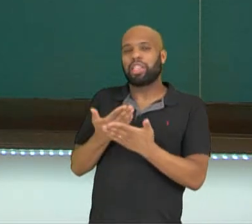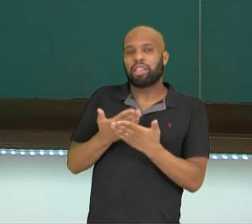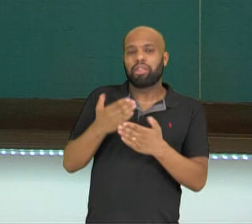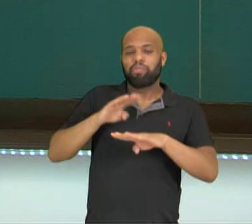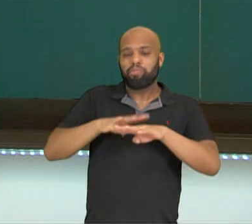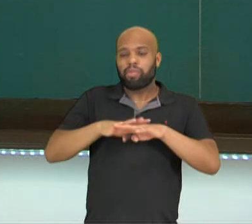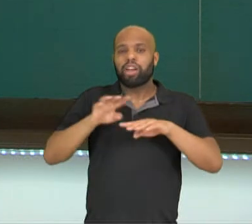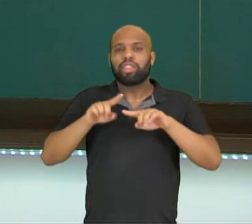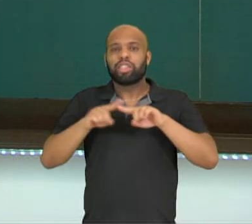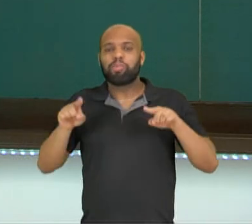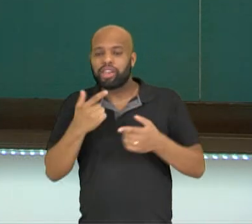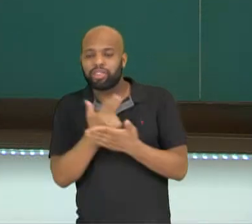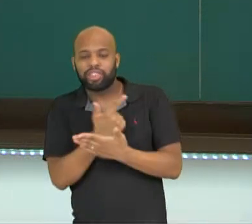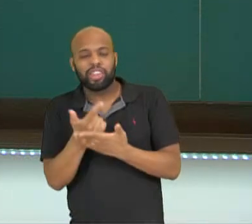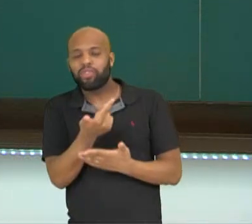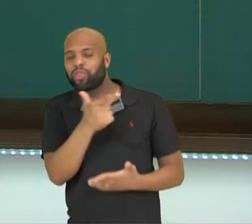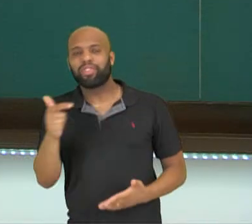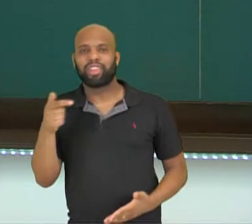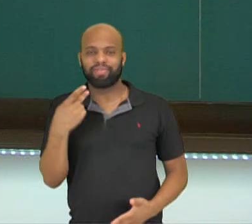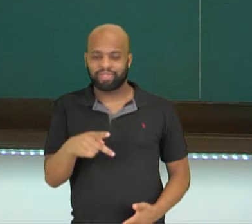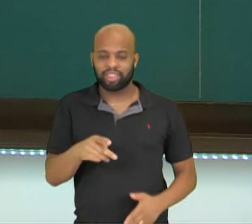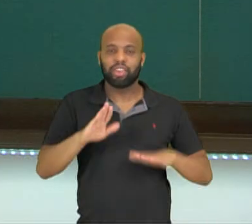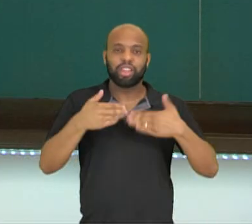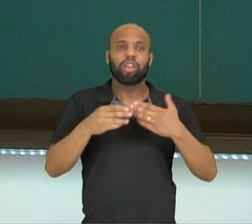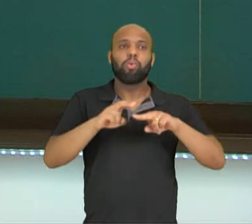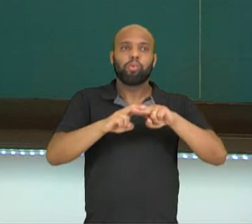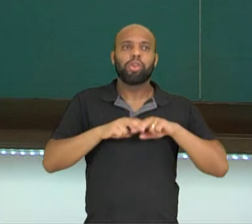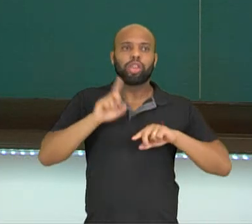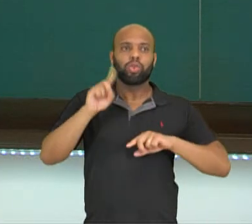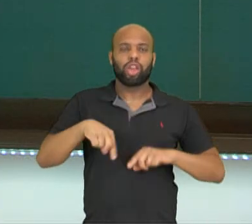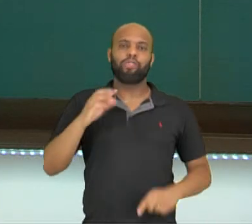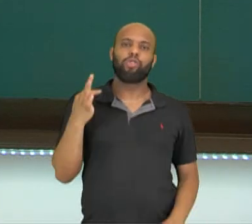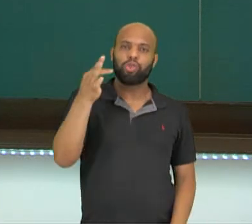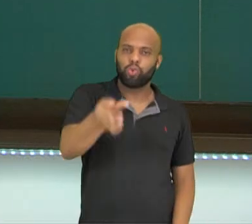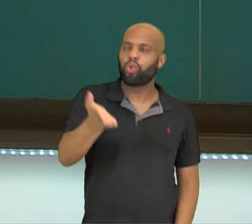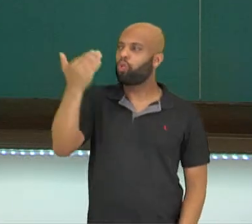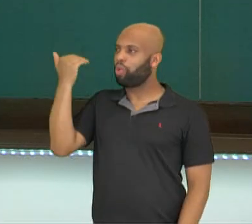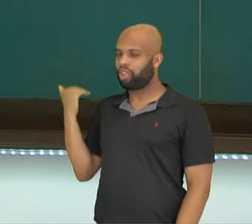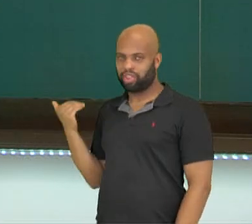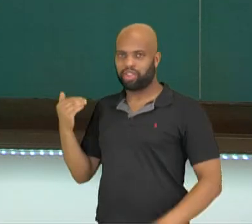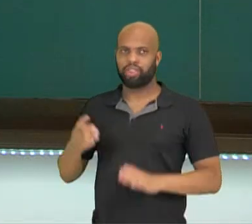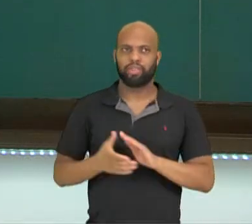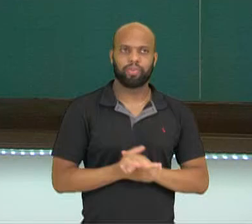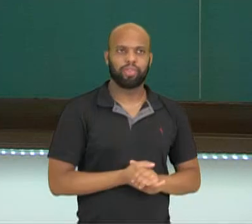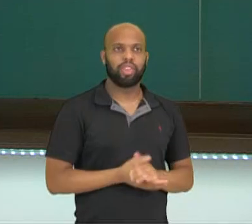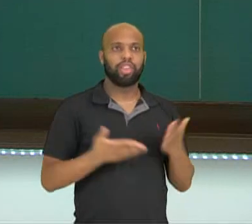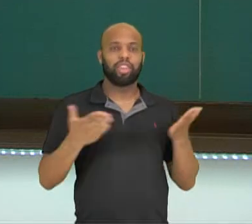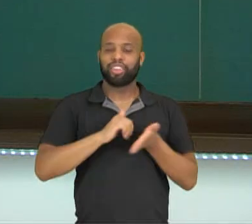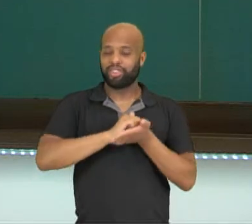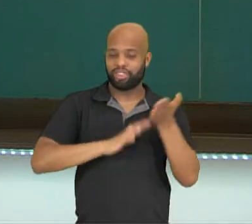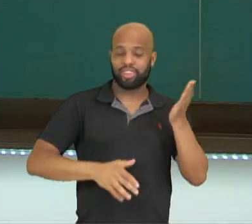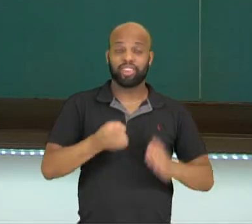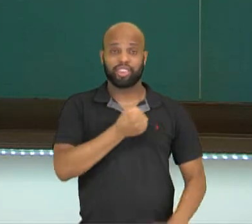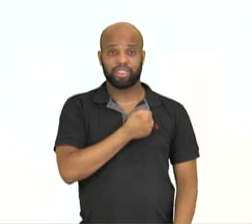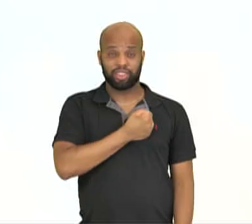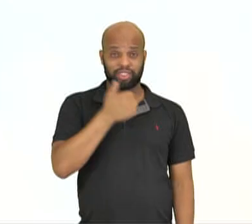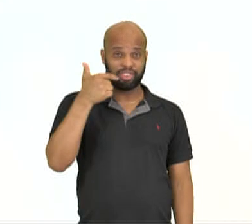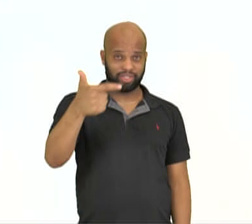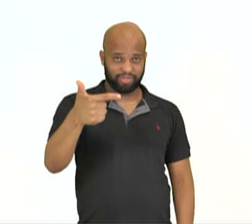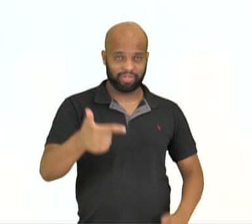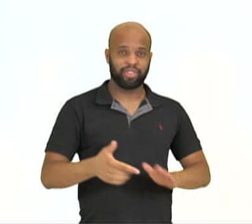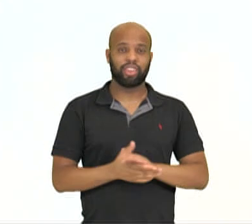acontecer. Por isso que nós chamamos de futuro do pretérito. Ok? Vamos adiante? Atividade 2,